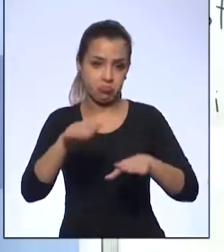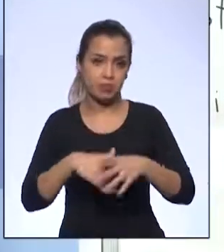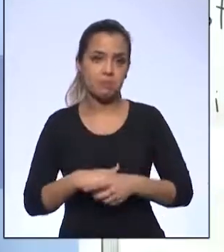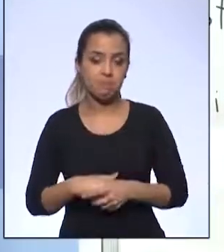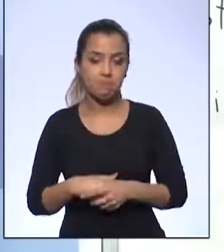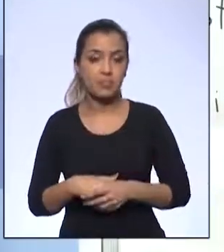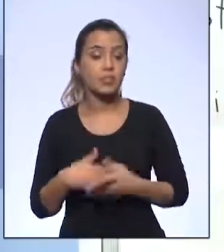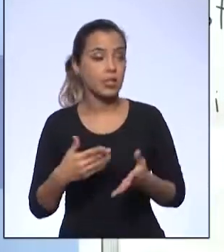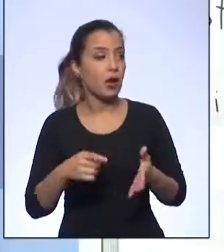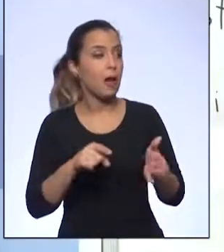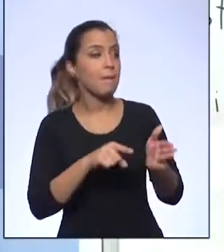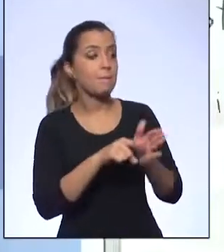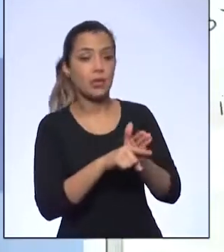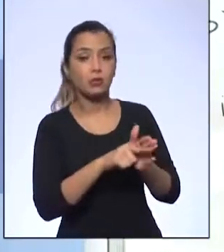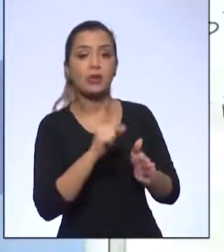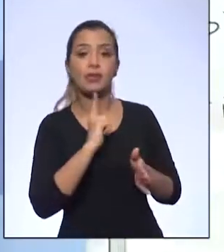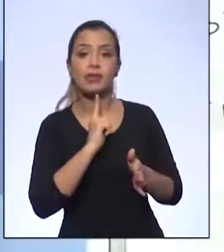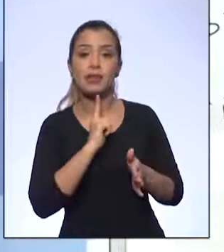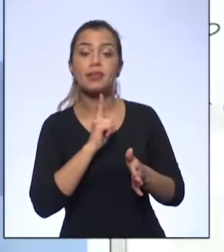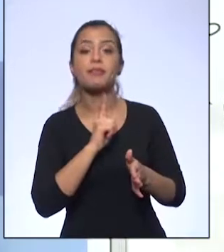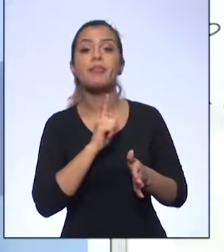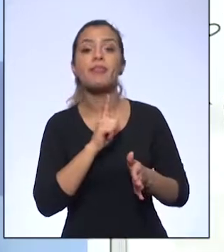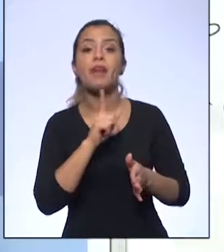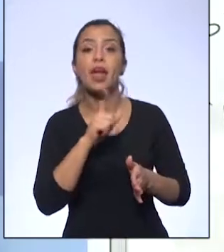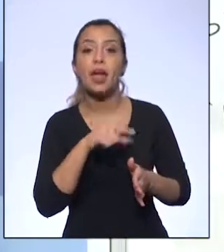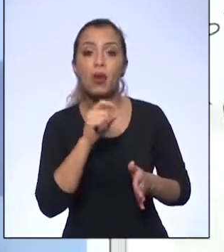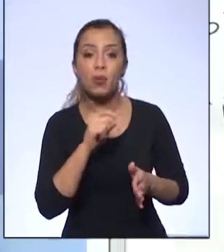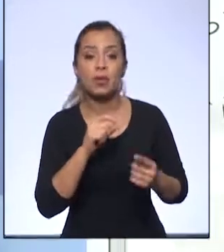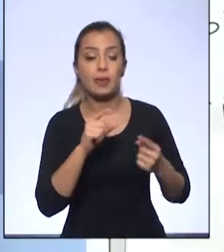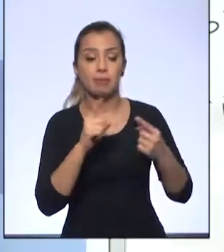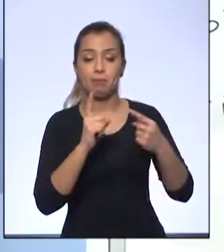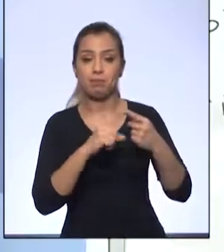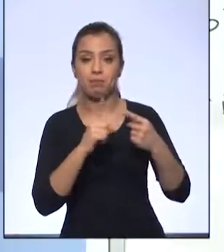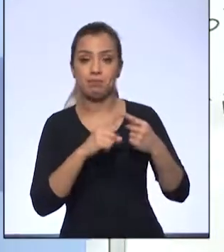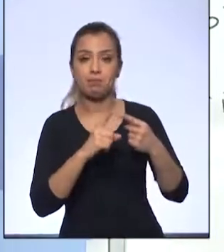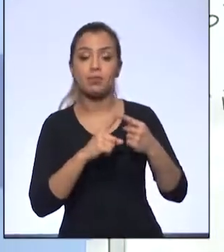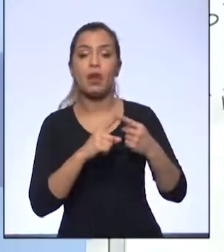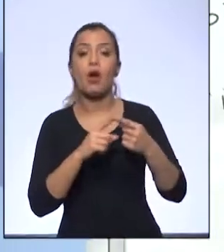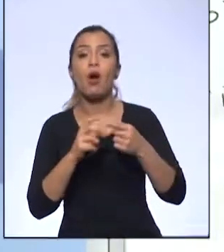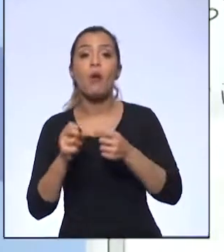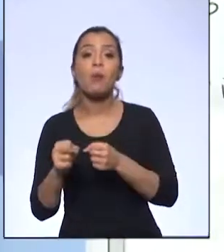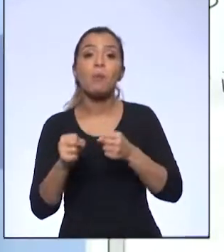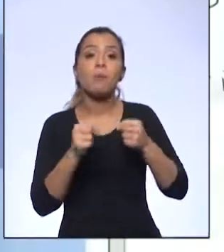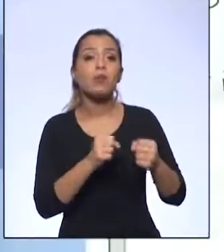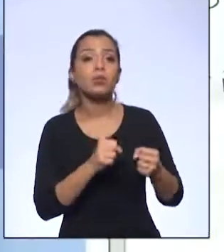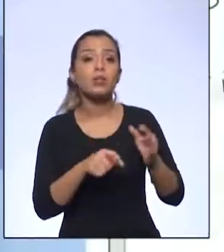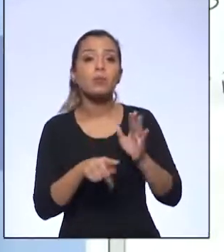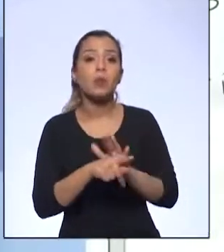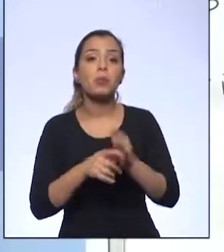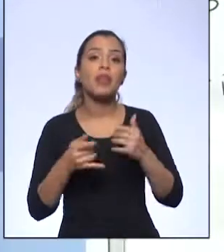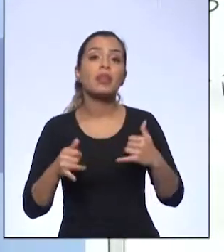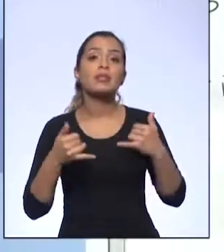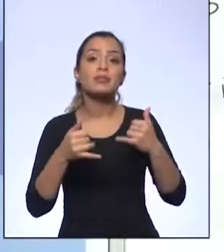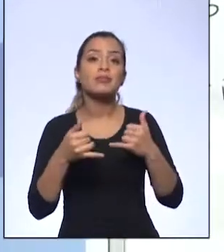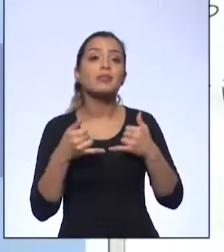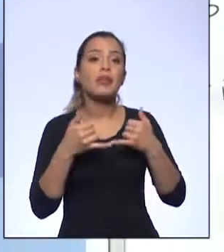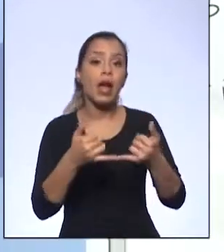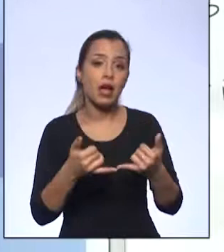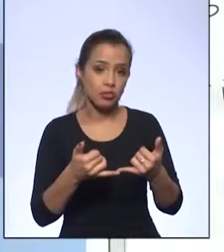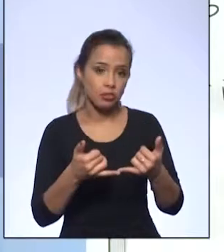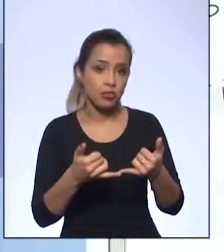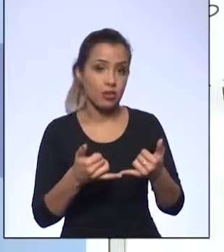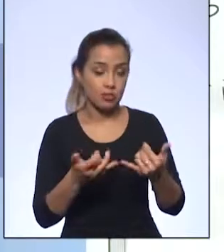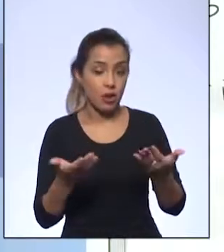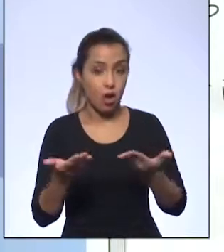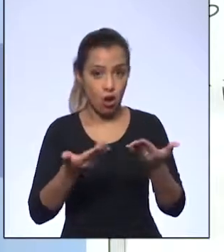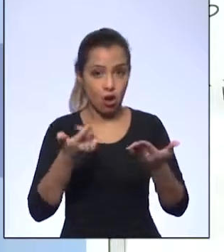devemos deixar os aparelhos. A primeira pergunta era qual a medida de poder de eletricidade. Então, vocês vão poder corrigir agora de